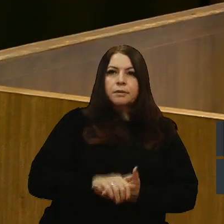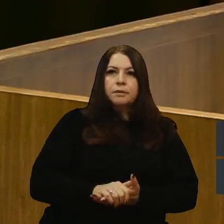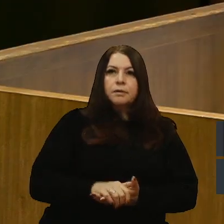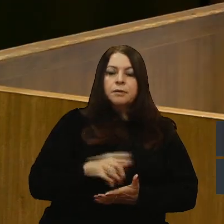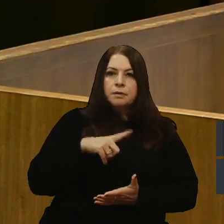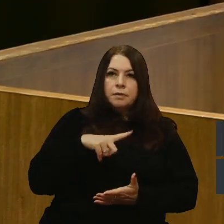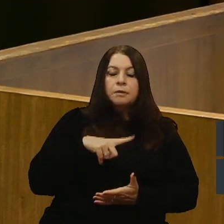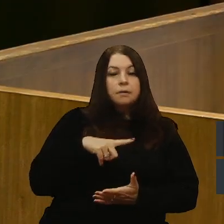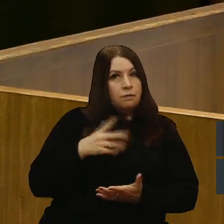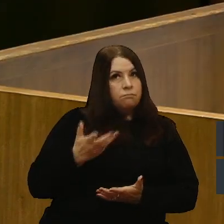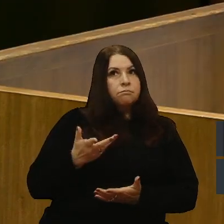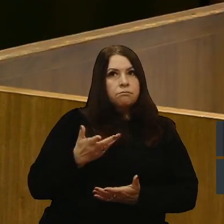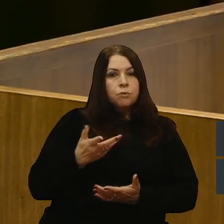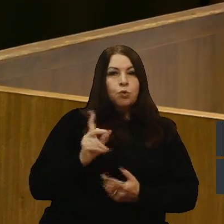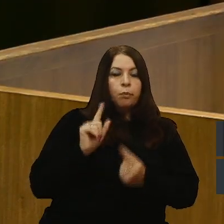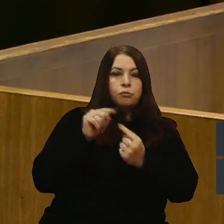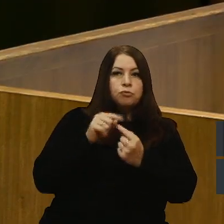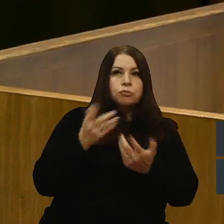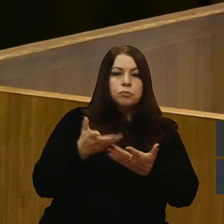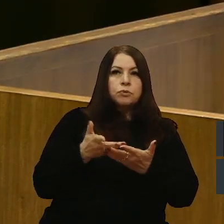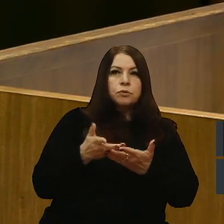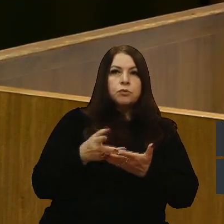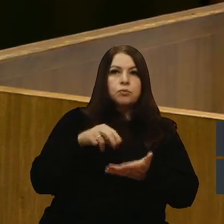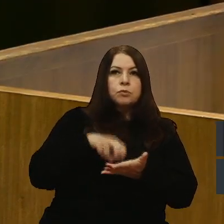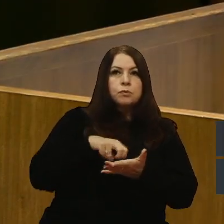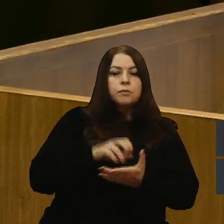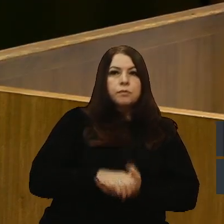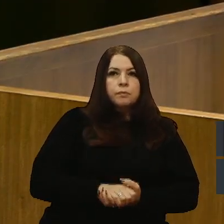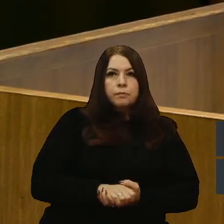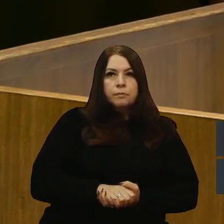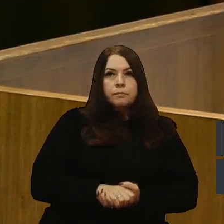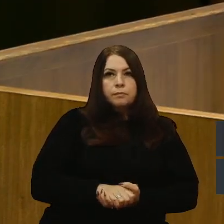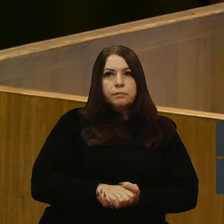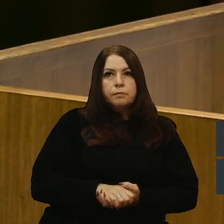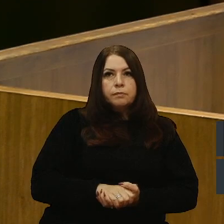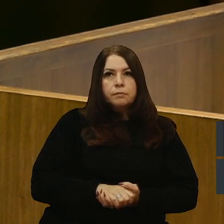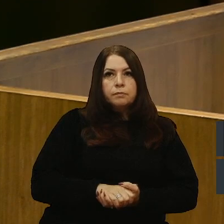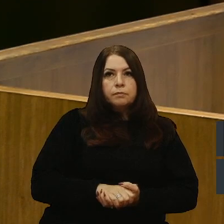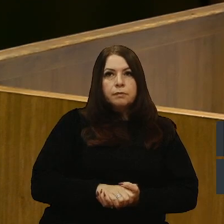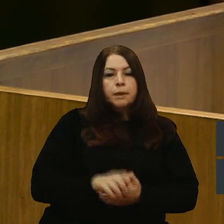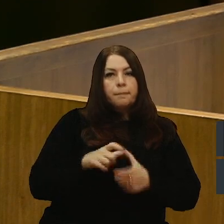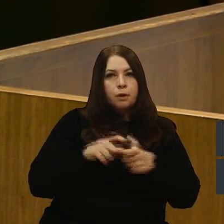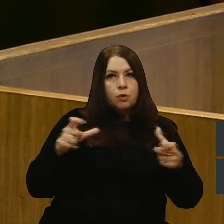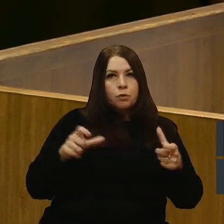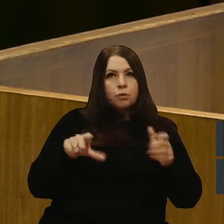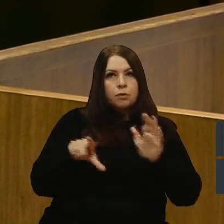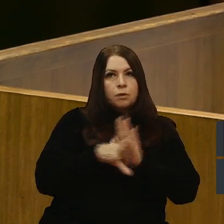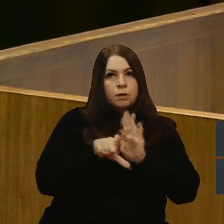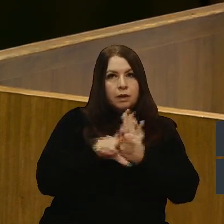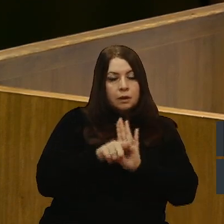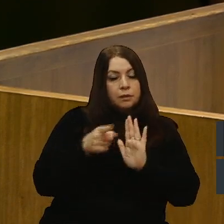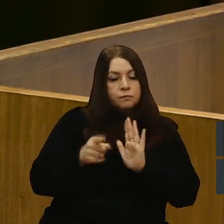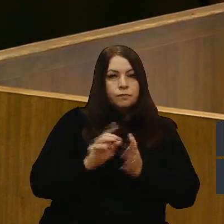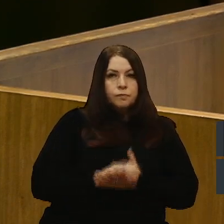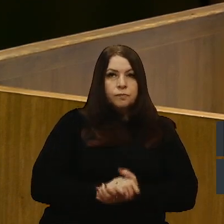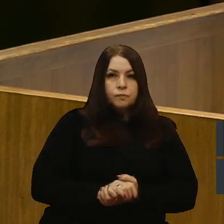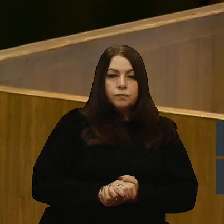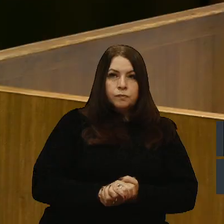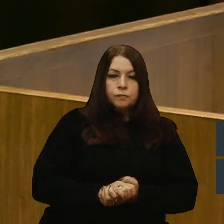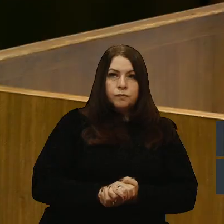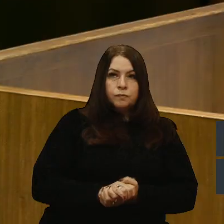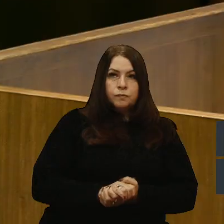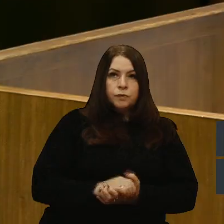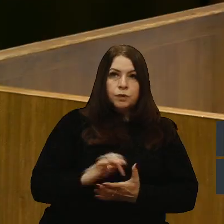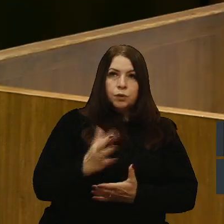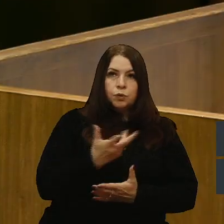tem a intenção da punição, na maior punição da lei sanção, né? E todos